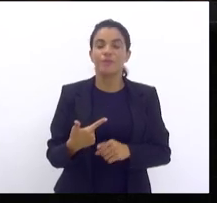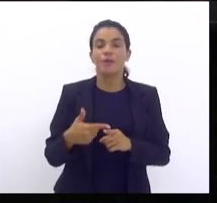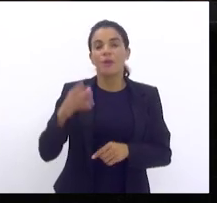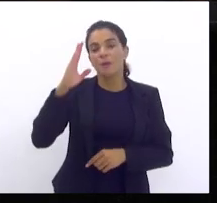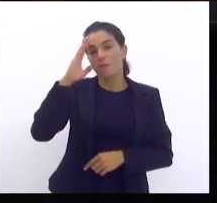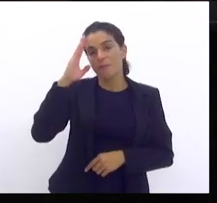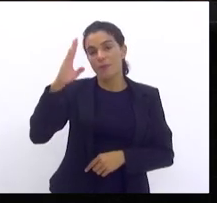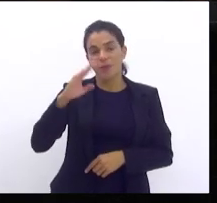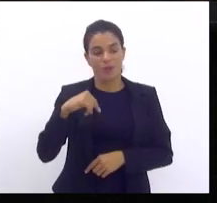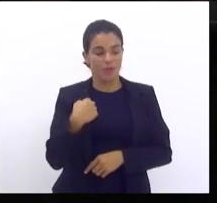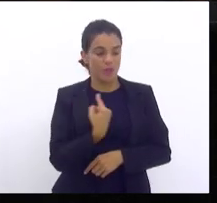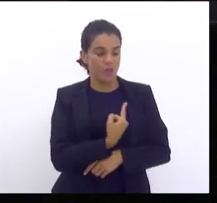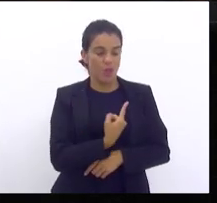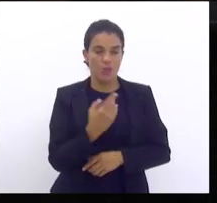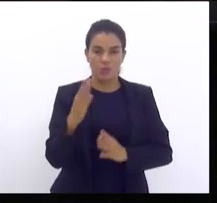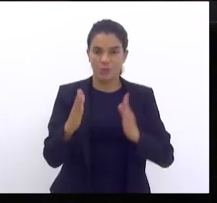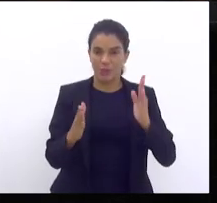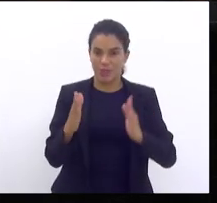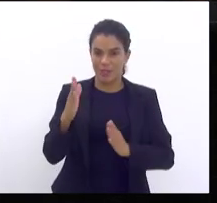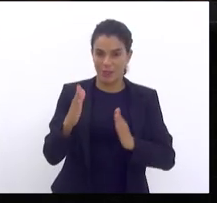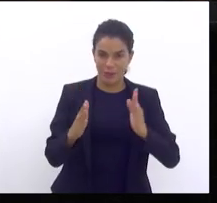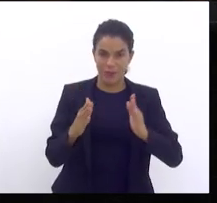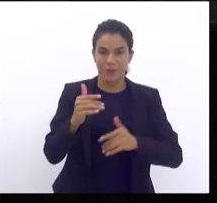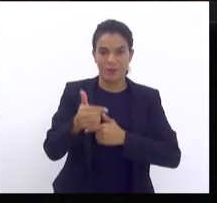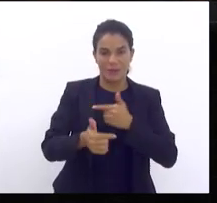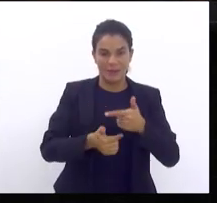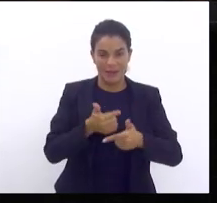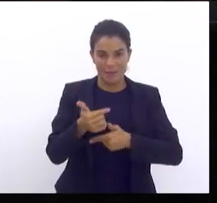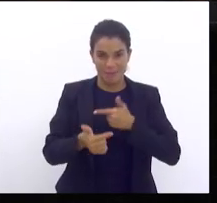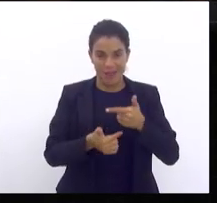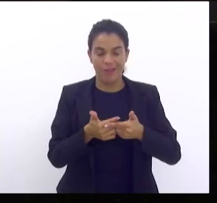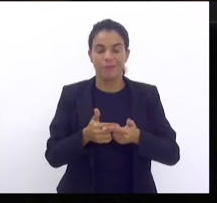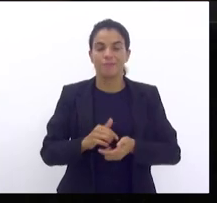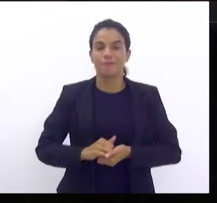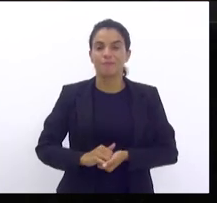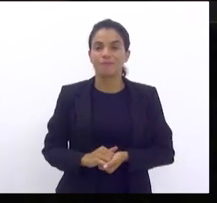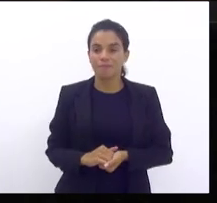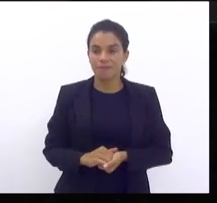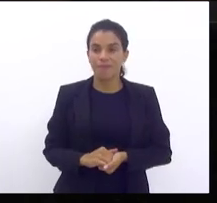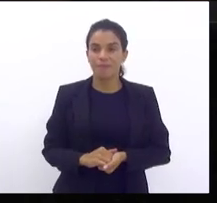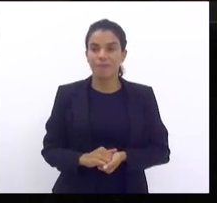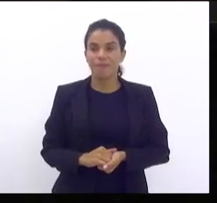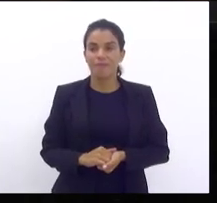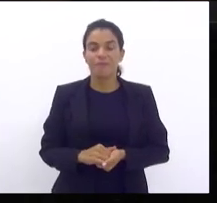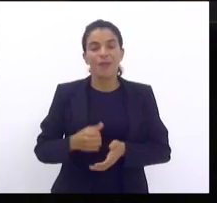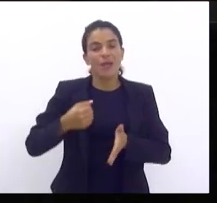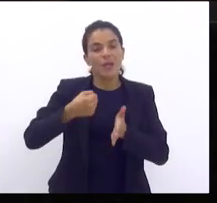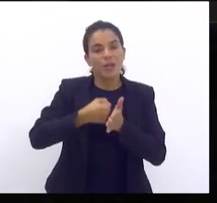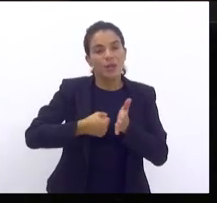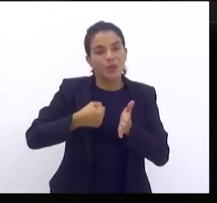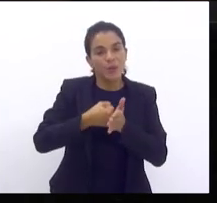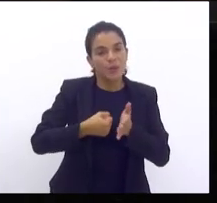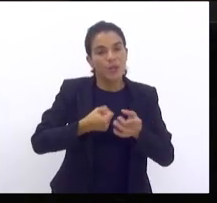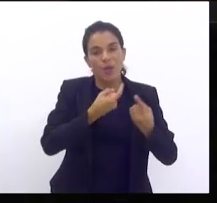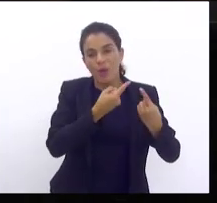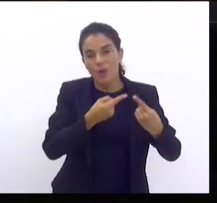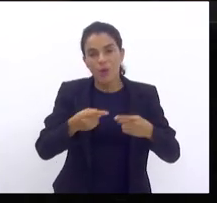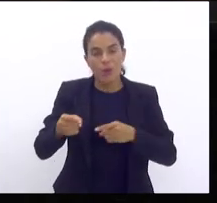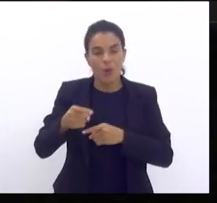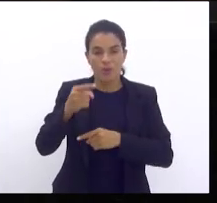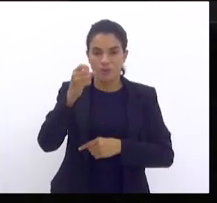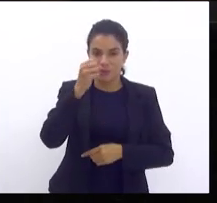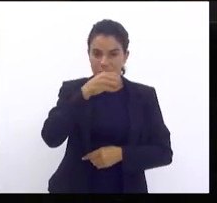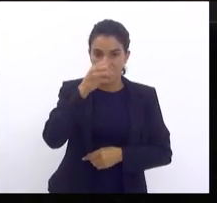nosso mandato desde que estamos aqui nesta casa é lutar contra os abusos